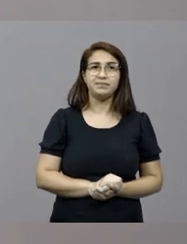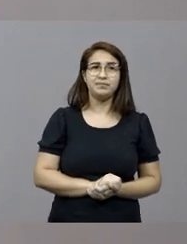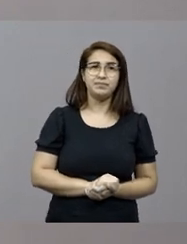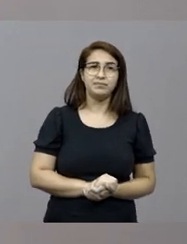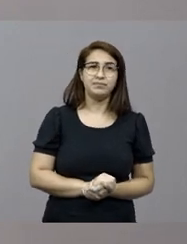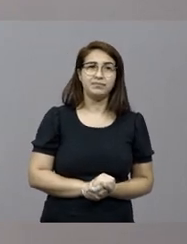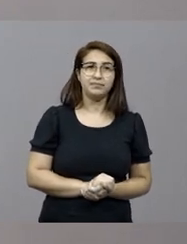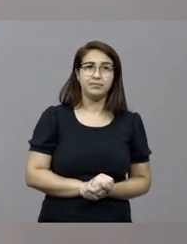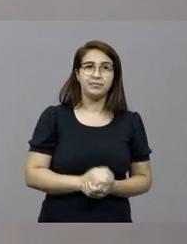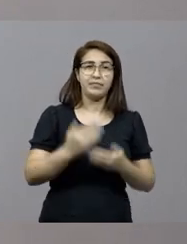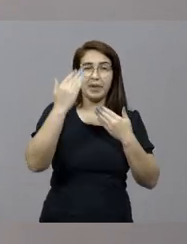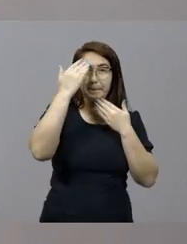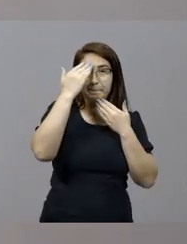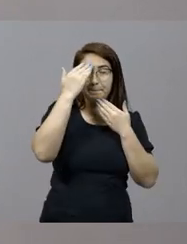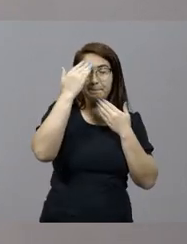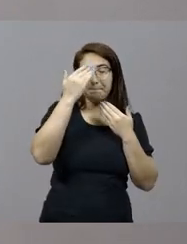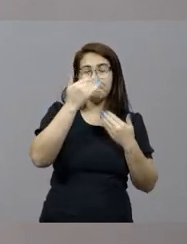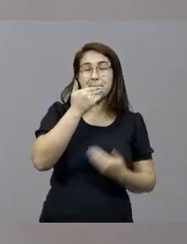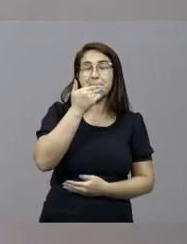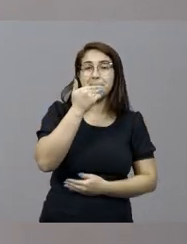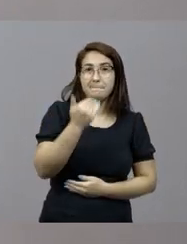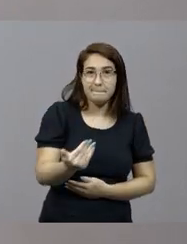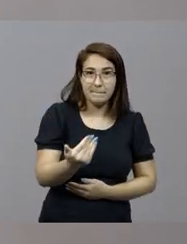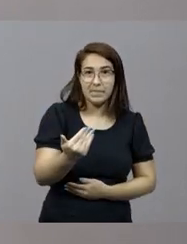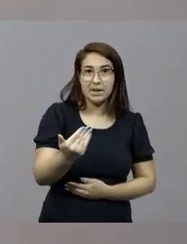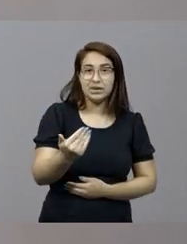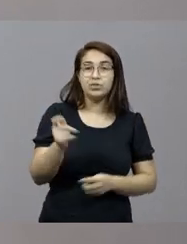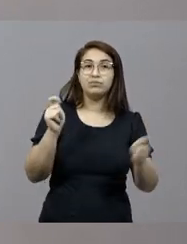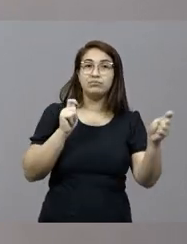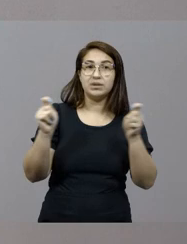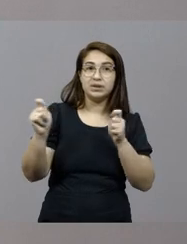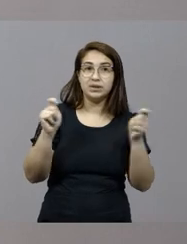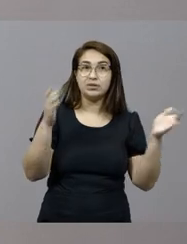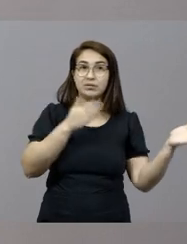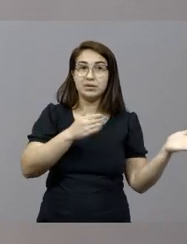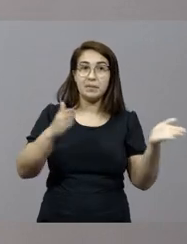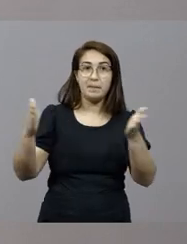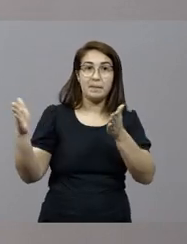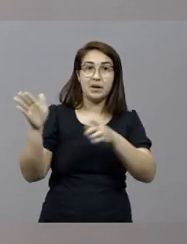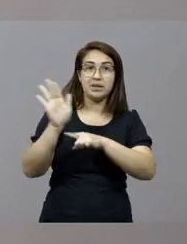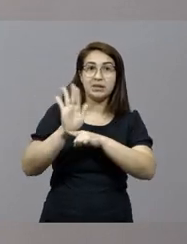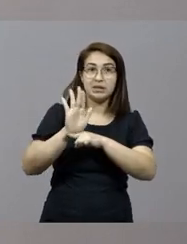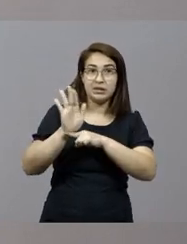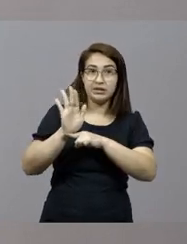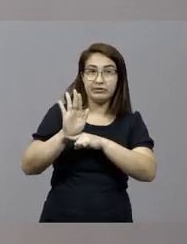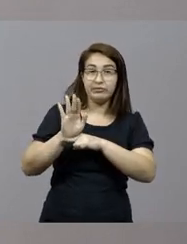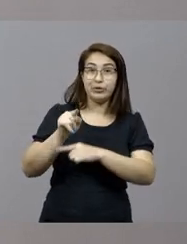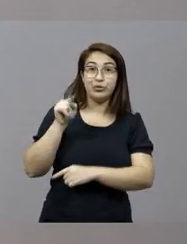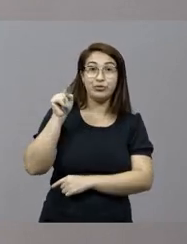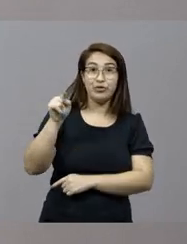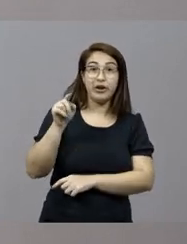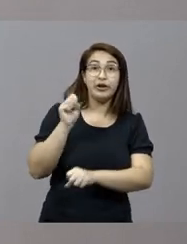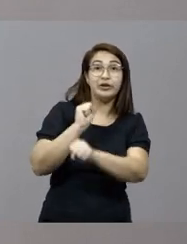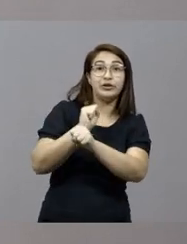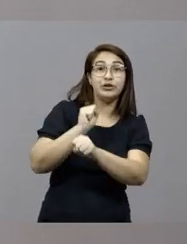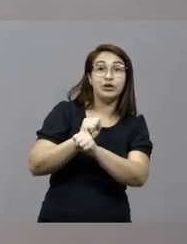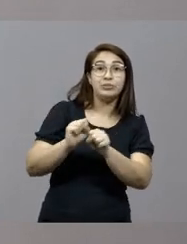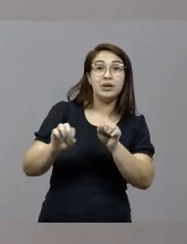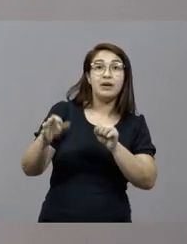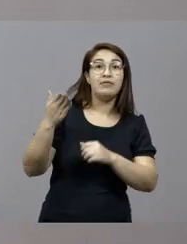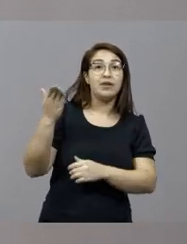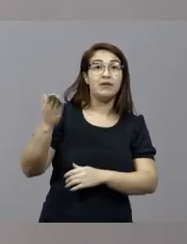Eu peço para a assessoria que passe o vídeo do momento que esse lixo aí esperava a polícia no mato, por favor.